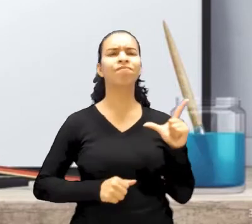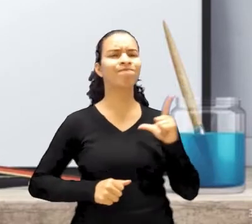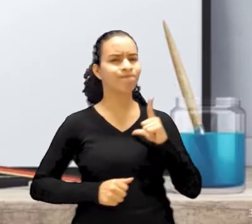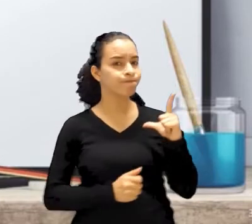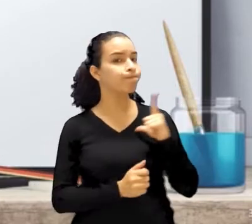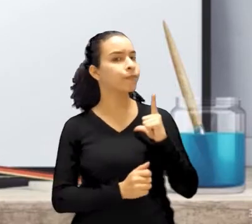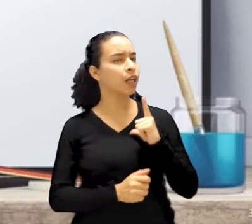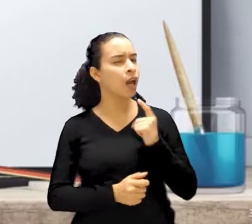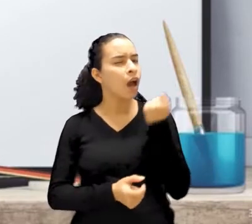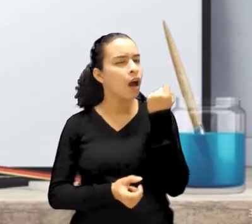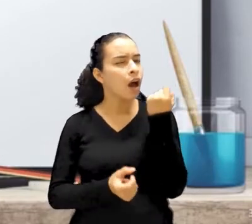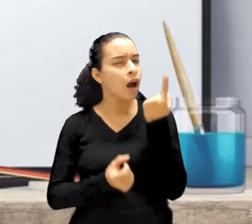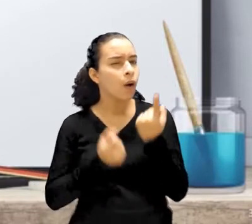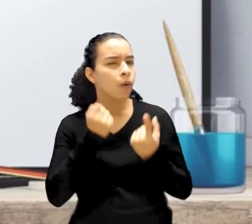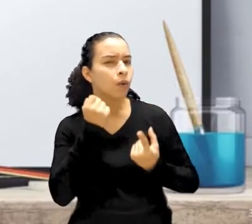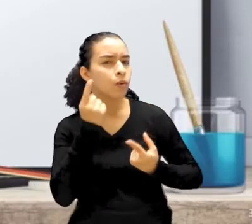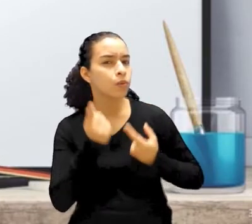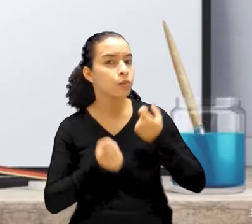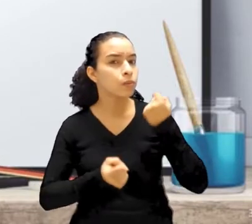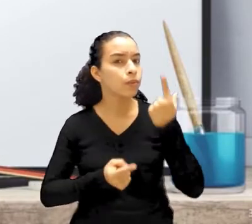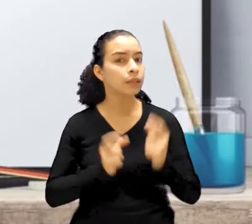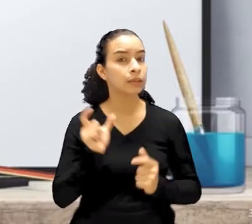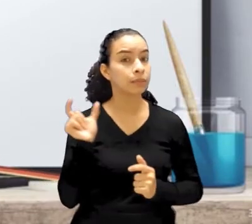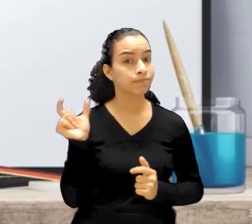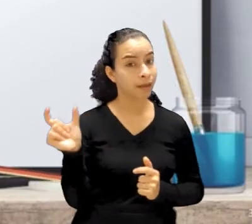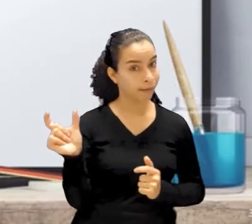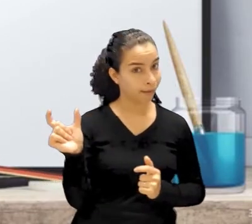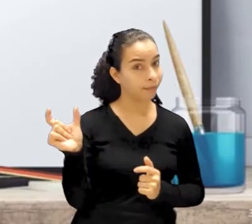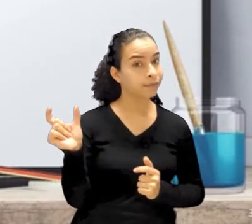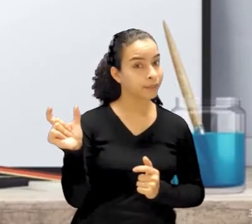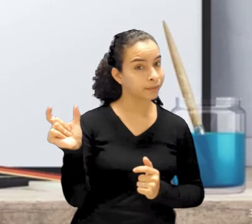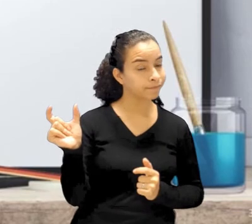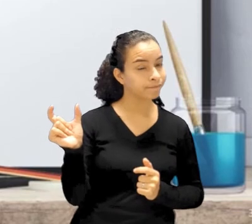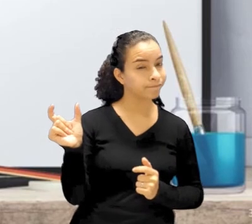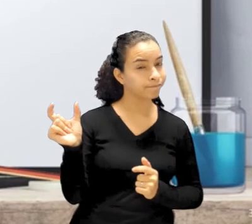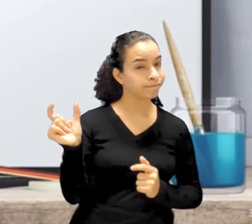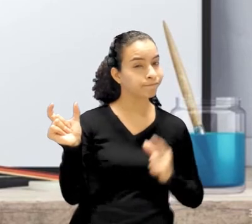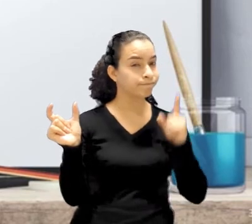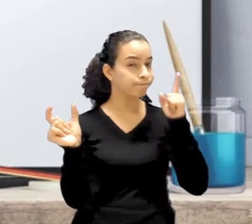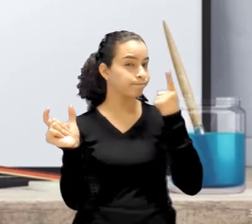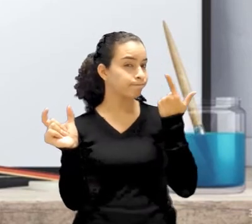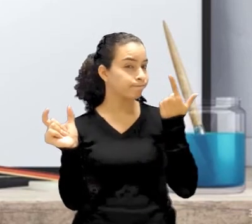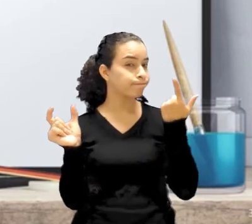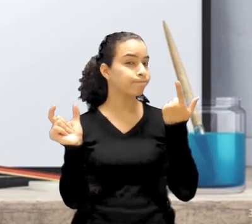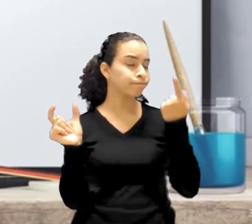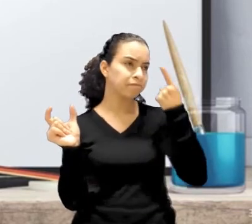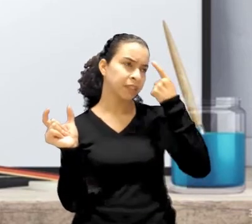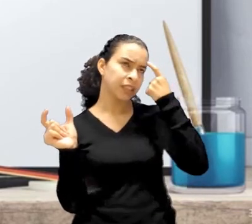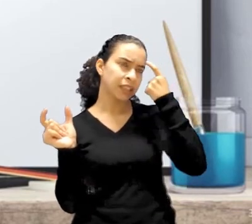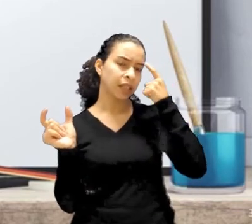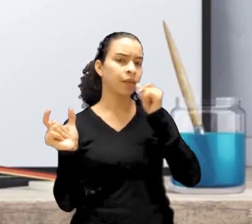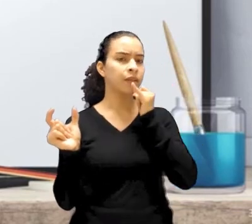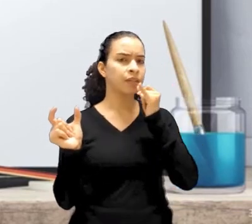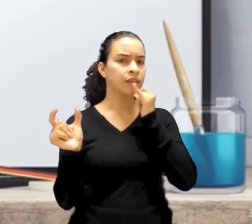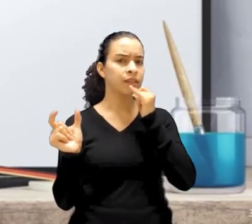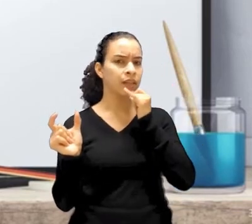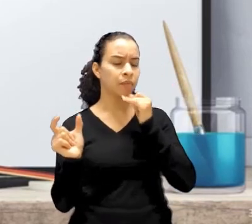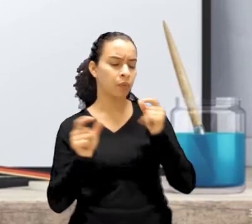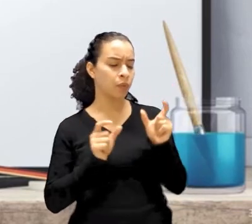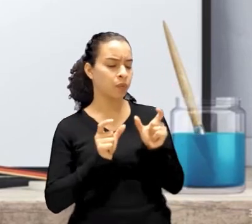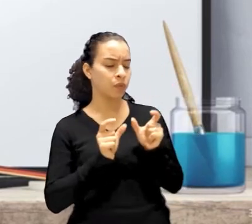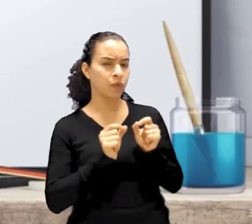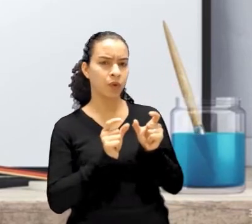né, que são típicos dessa linguagem. Então, observem aqui o exemplo. As formigas cortadeiras,